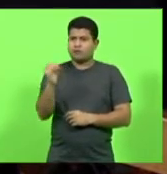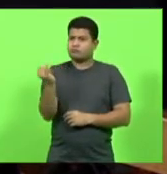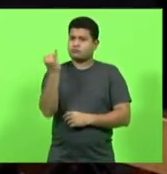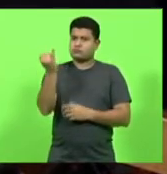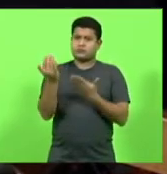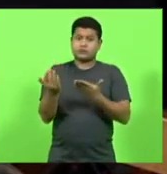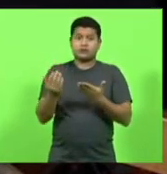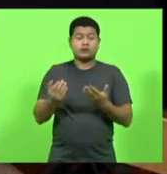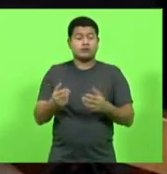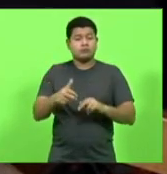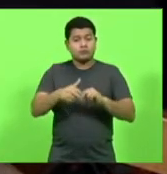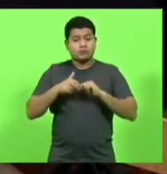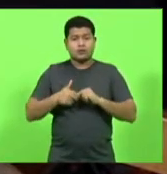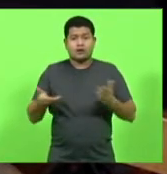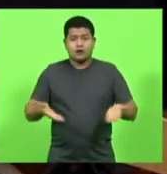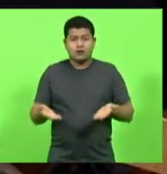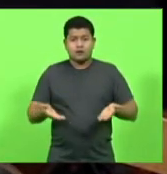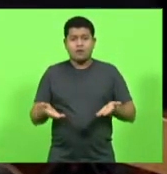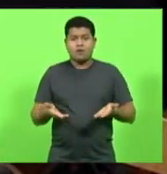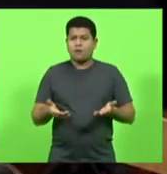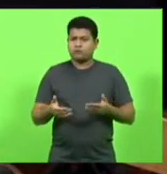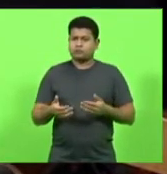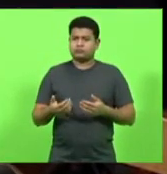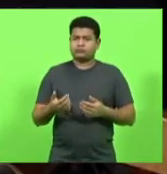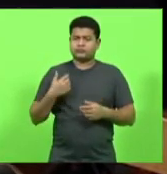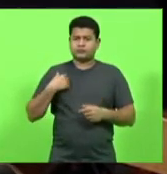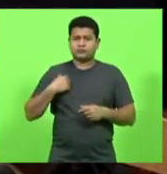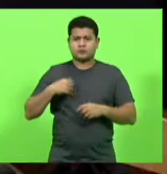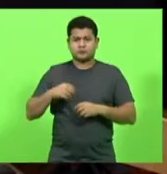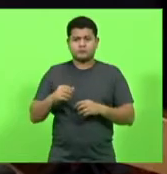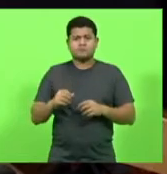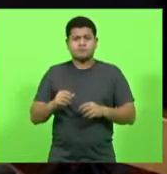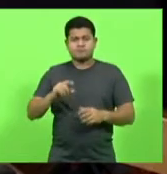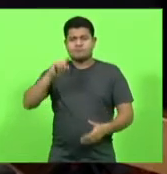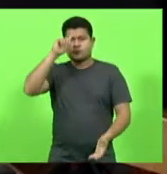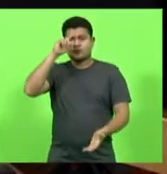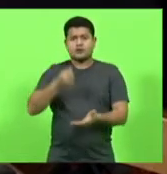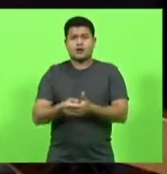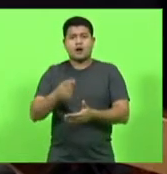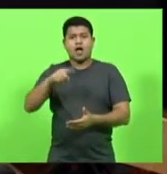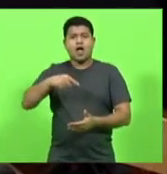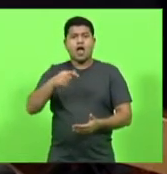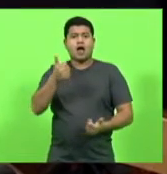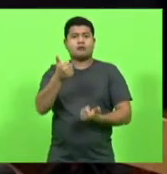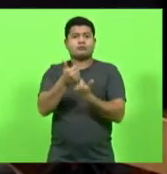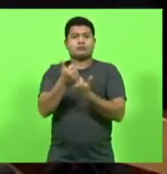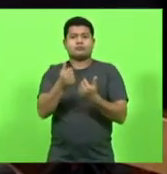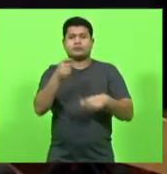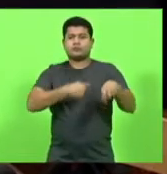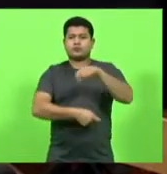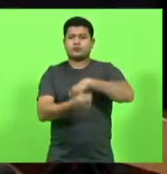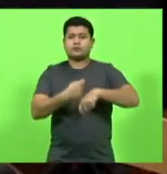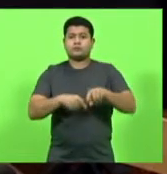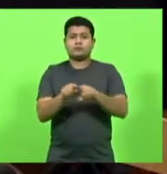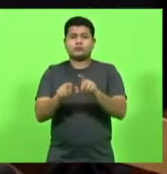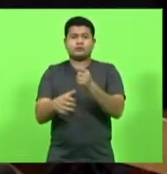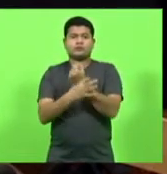feito hoje é um gesto em apoio à economia e à segurança do catarinense.